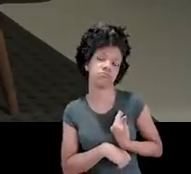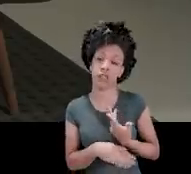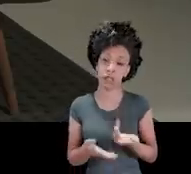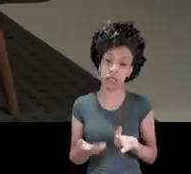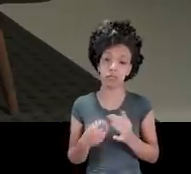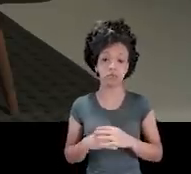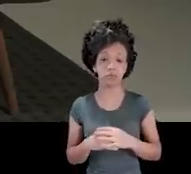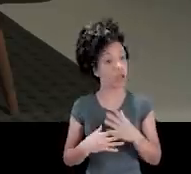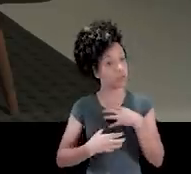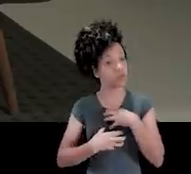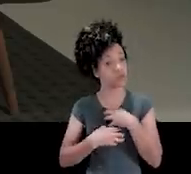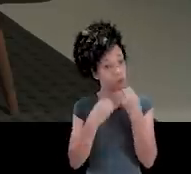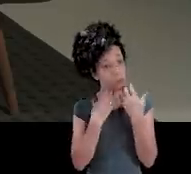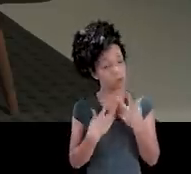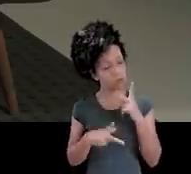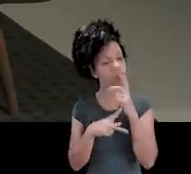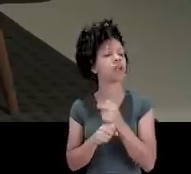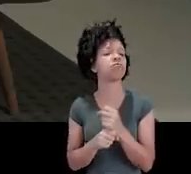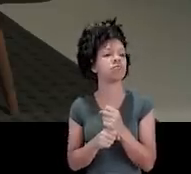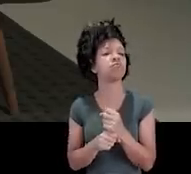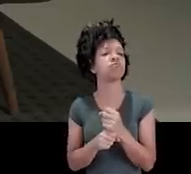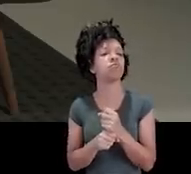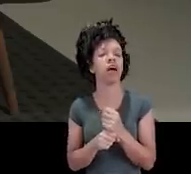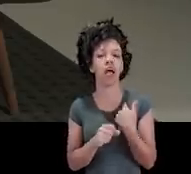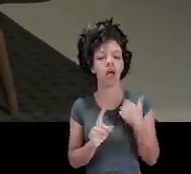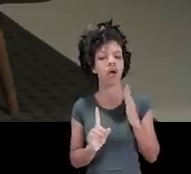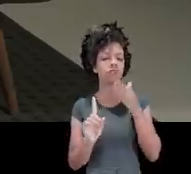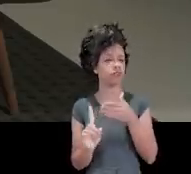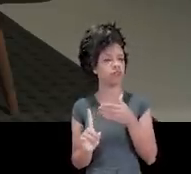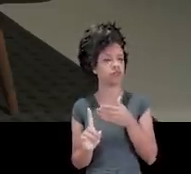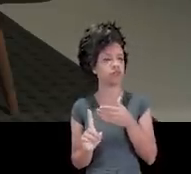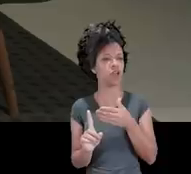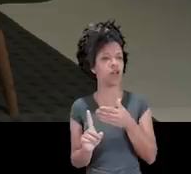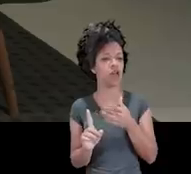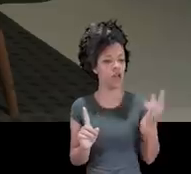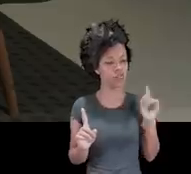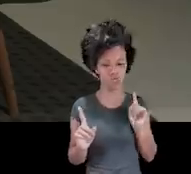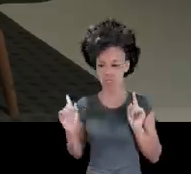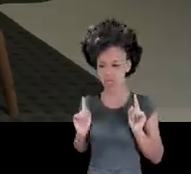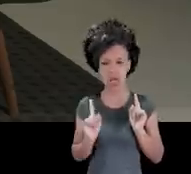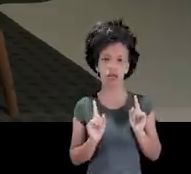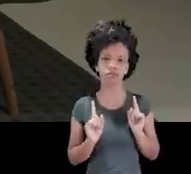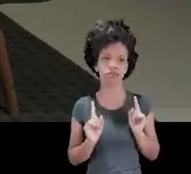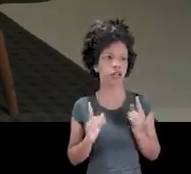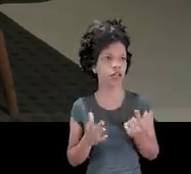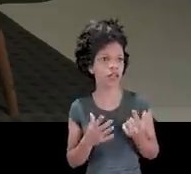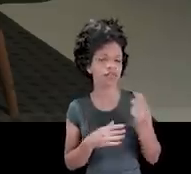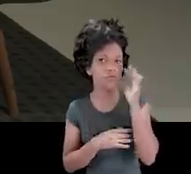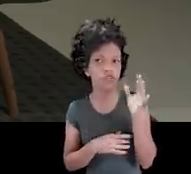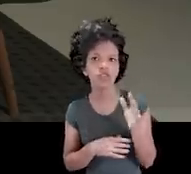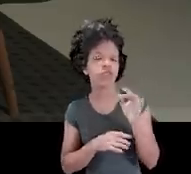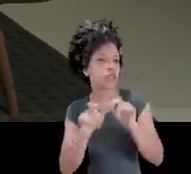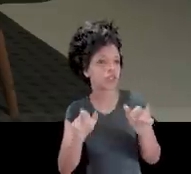E eu me senti muito bem fortalecido, claro. Sendo ornado ao lado dessas mulheres. E imagino que as mulheres do